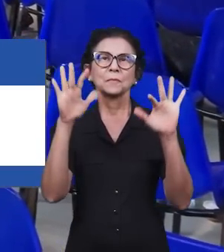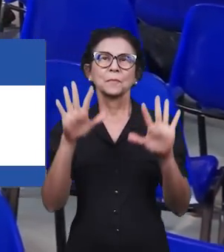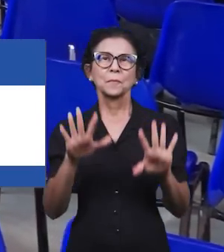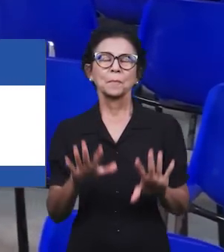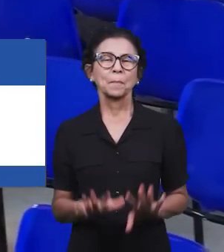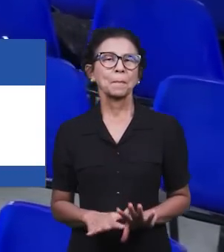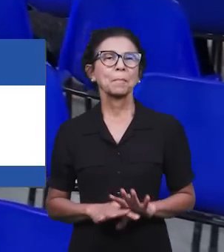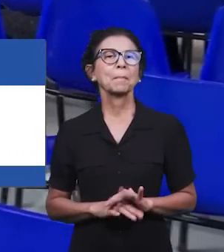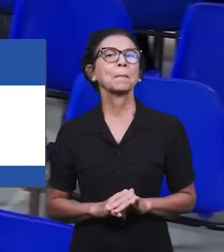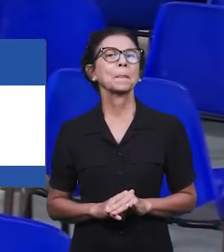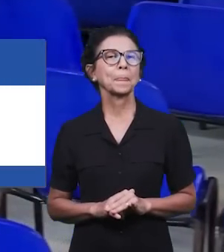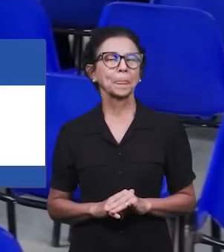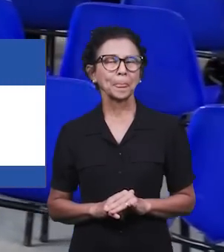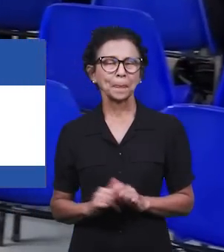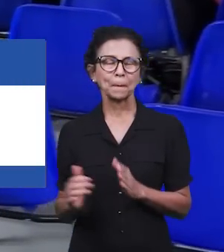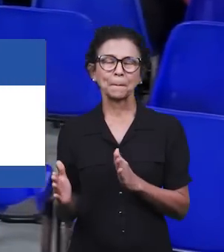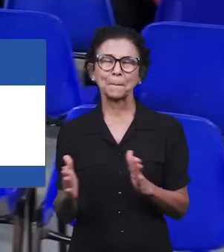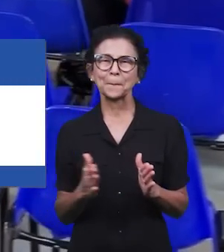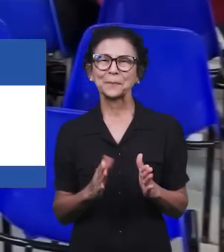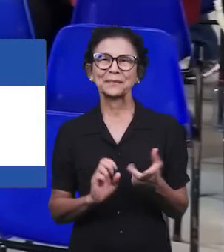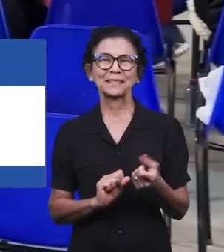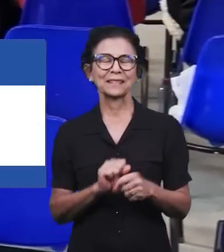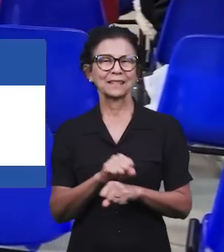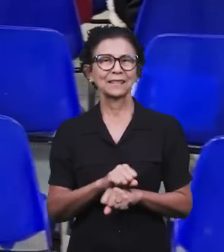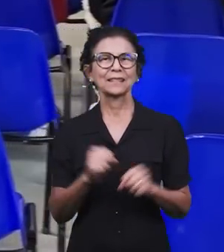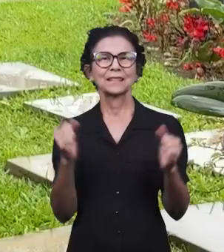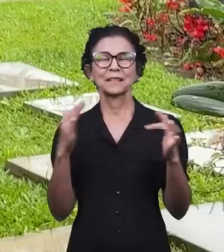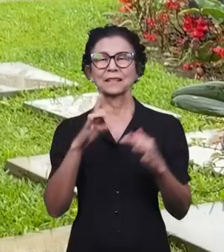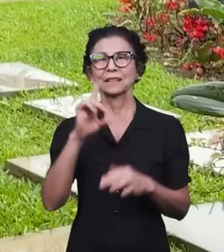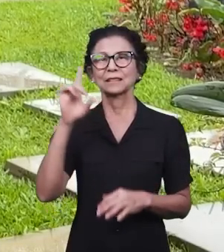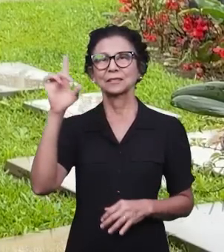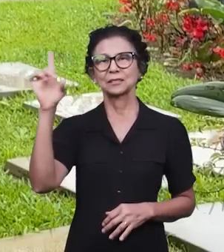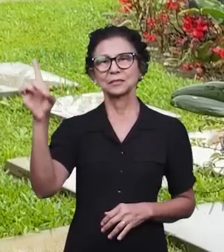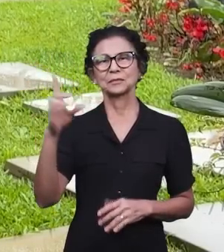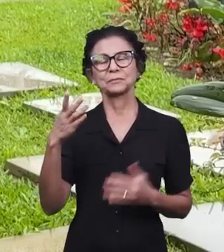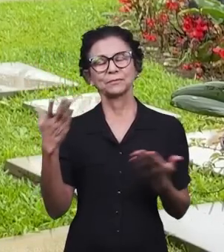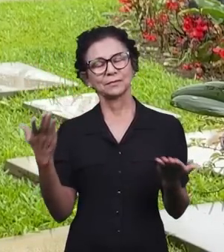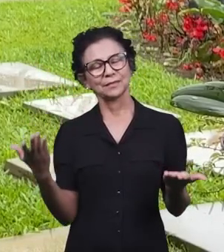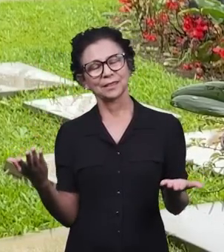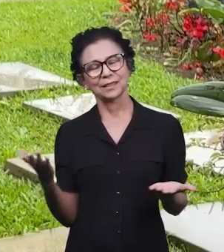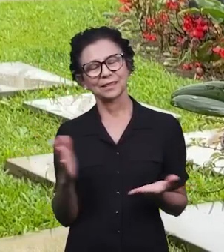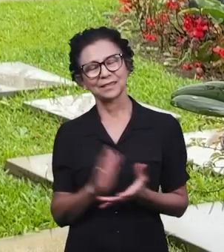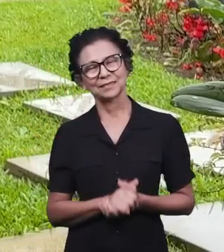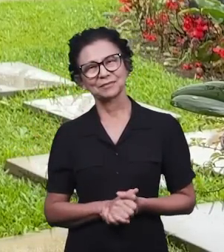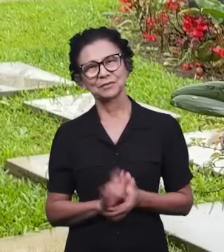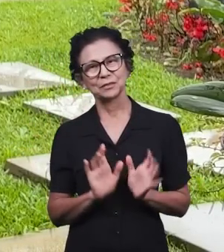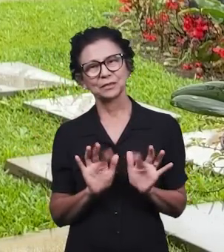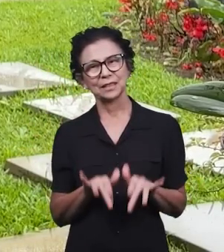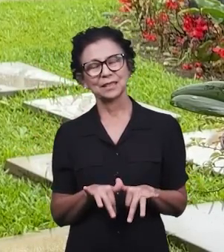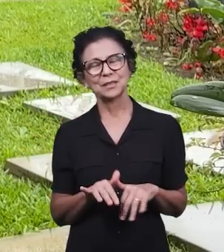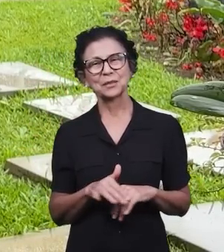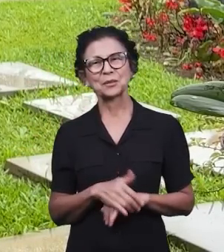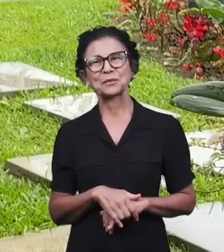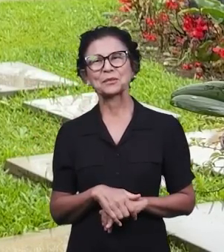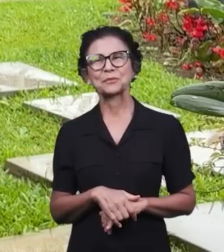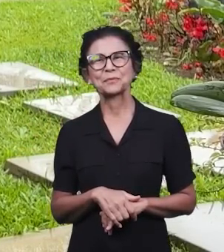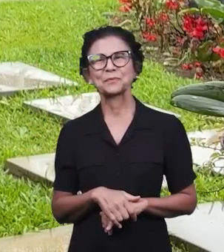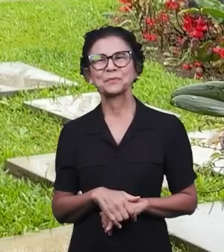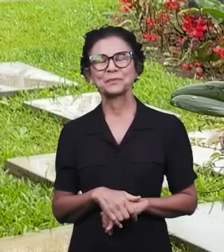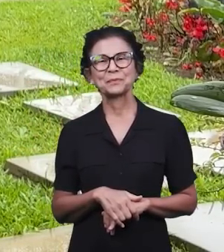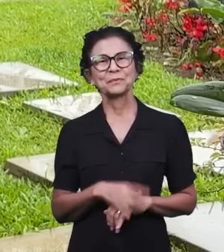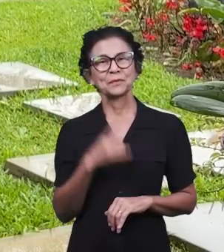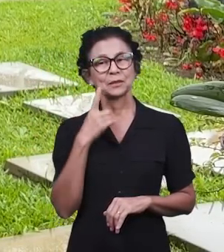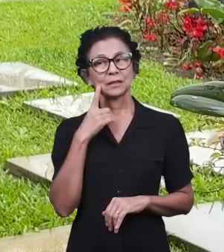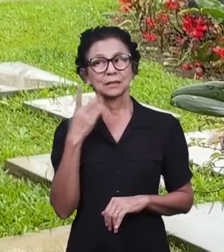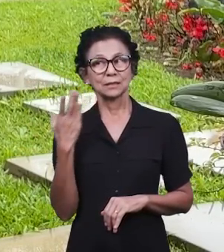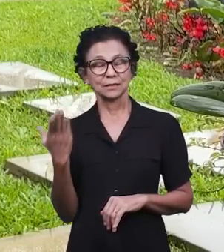o decorrer deste seminário. Glória a Deus. Jorge, que pena, estamos finalizando as notícias. Como os irmãos